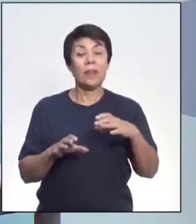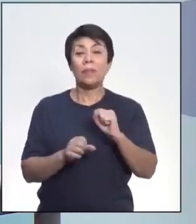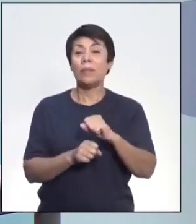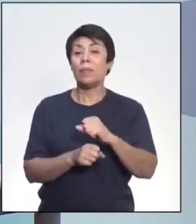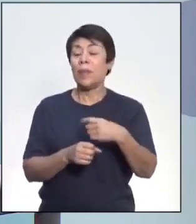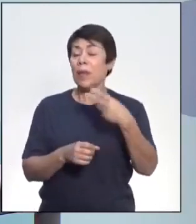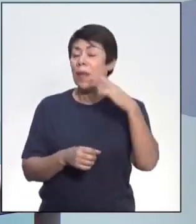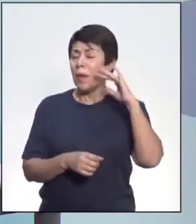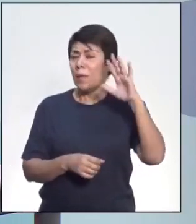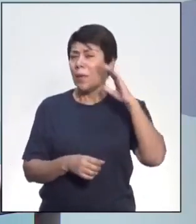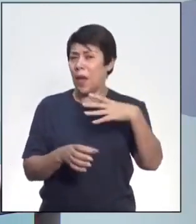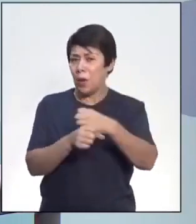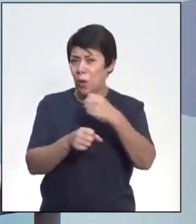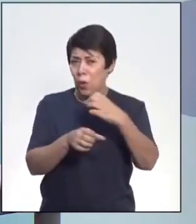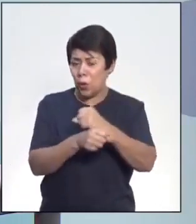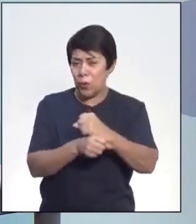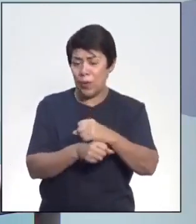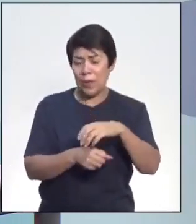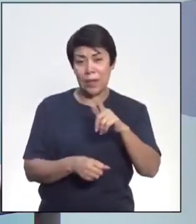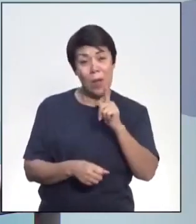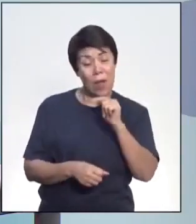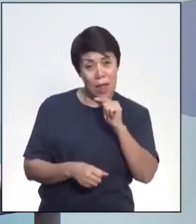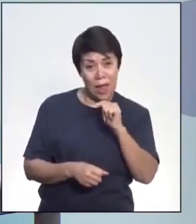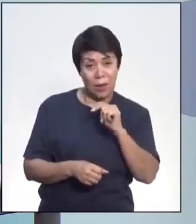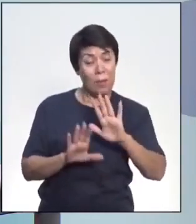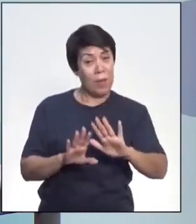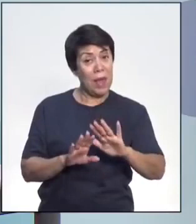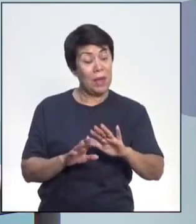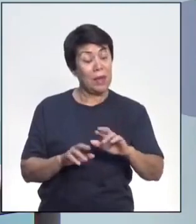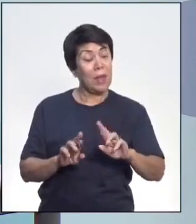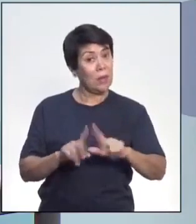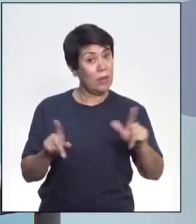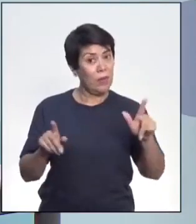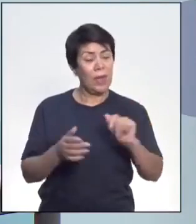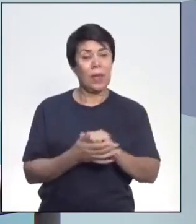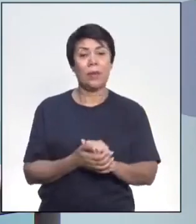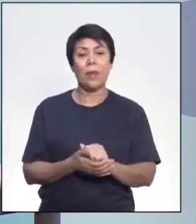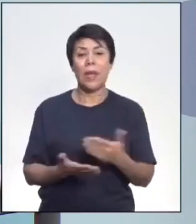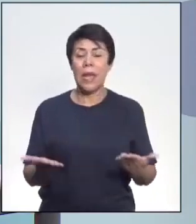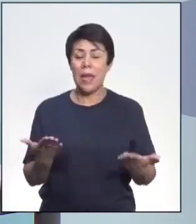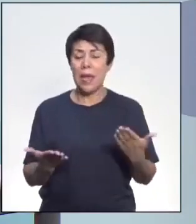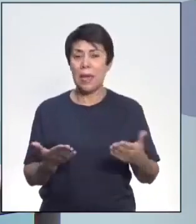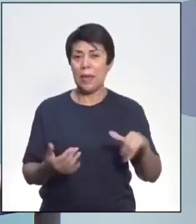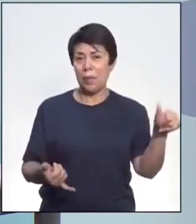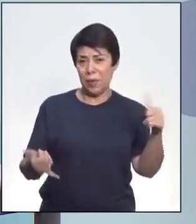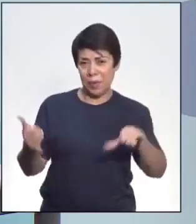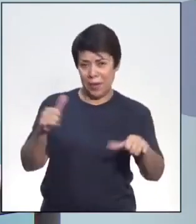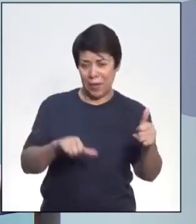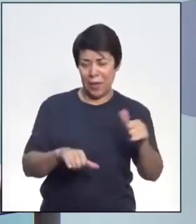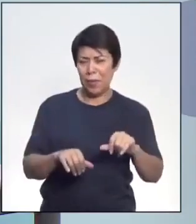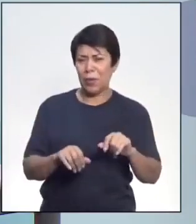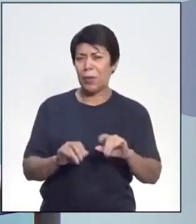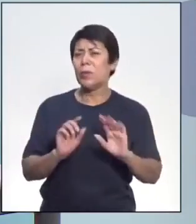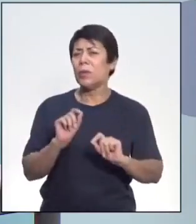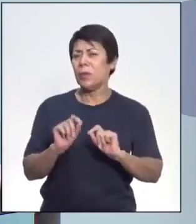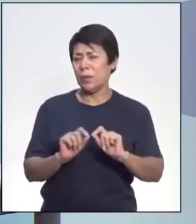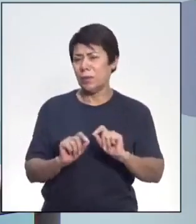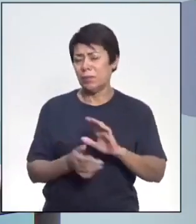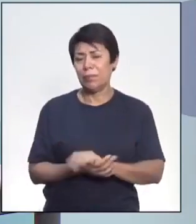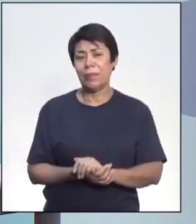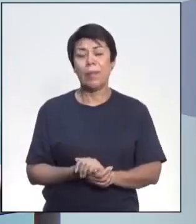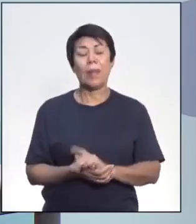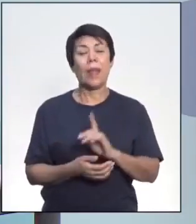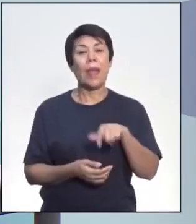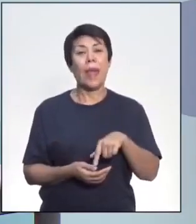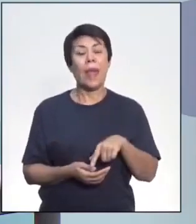concentração da água. Só que a água ela não vai participar desse equilíbrio. Qual que é a ideia do equilíbrio químico? Cálculo do equilíbrio químico.